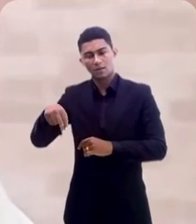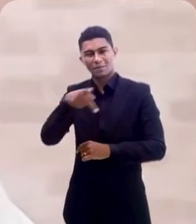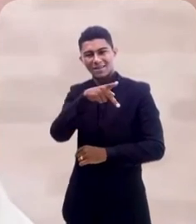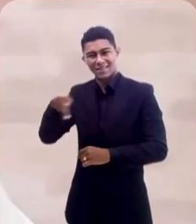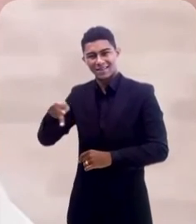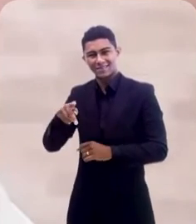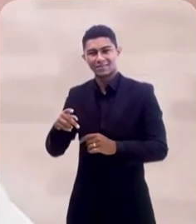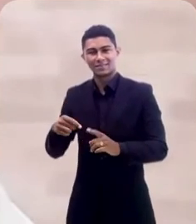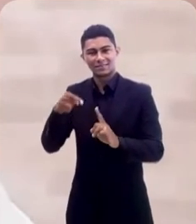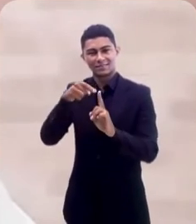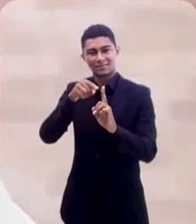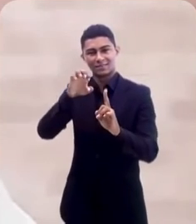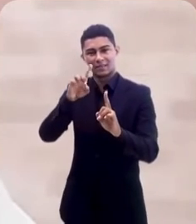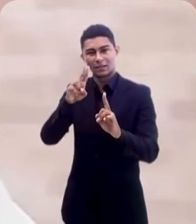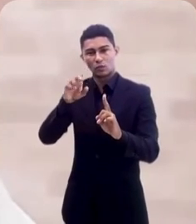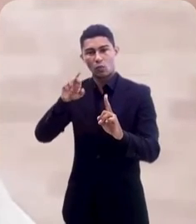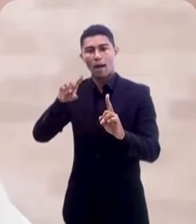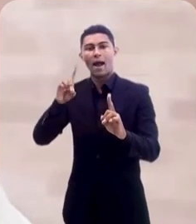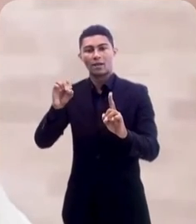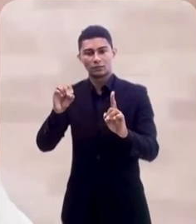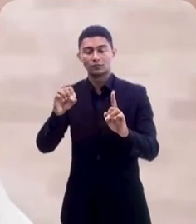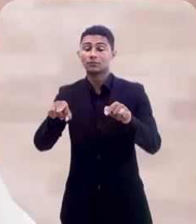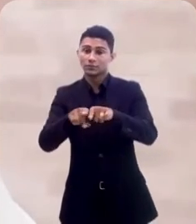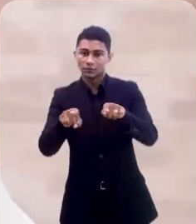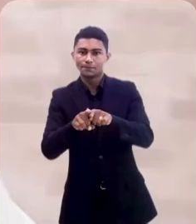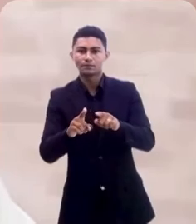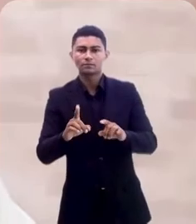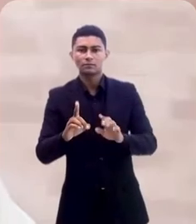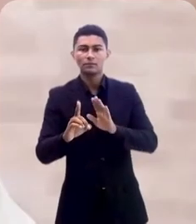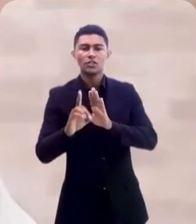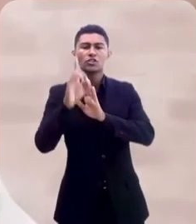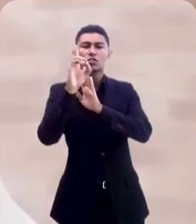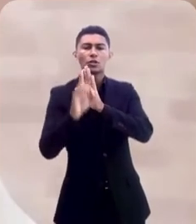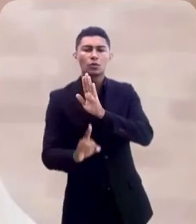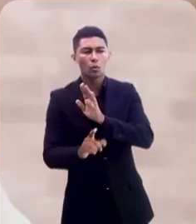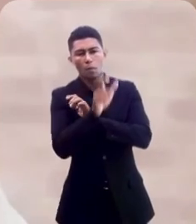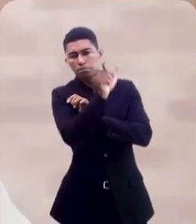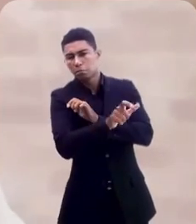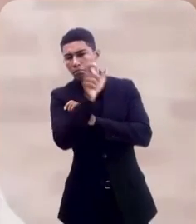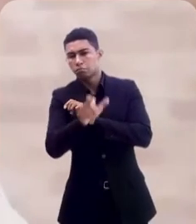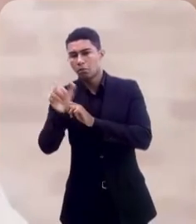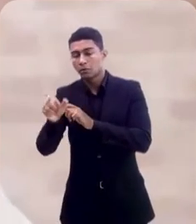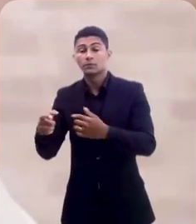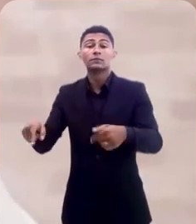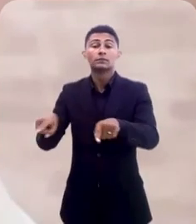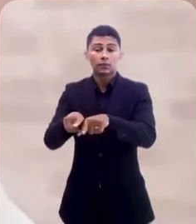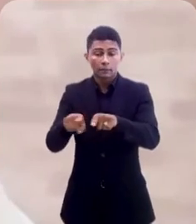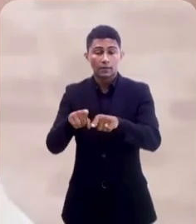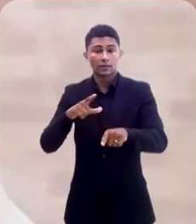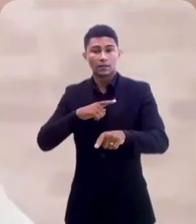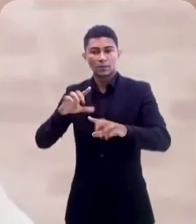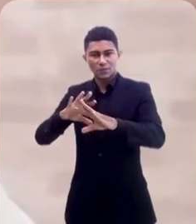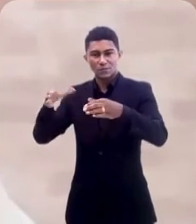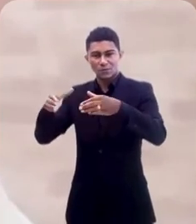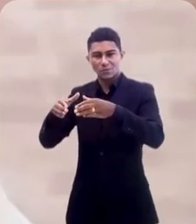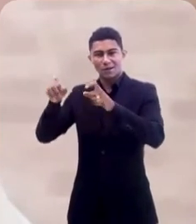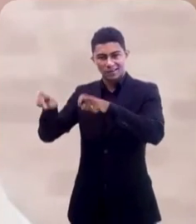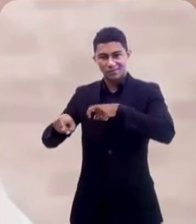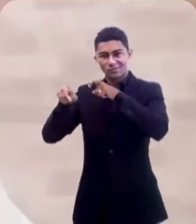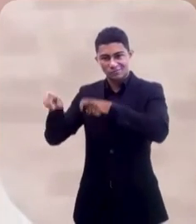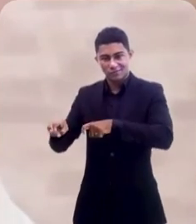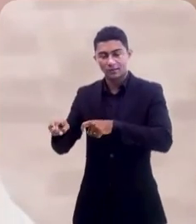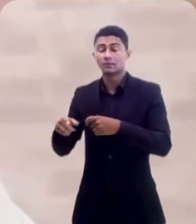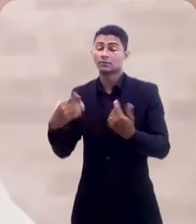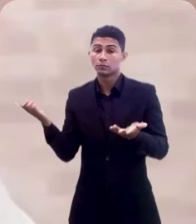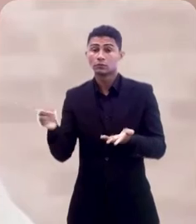presidente Eduardo Eugênio, e seus diretores, e é o caso da Federação da Agricultura. Nós tivemos